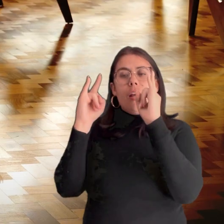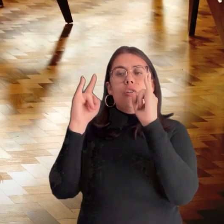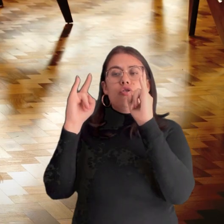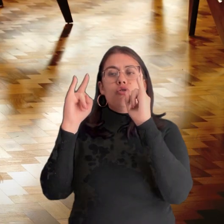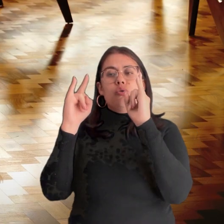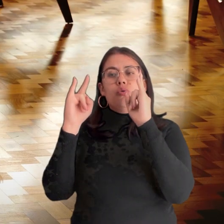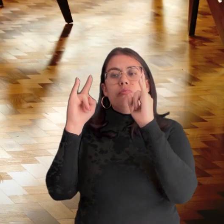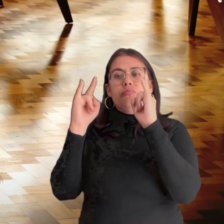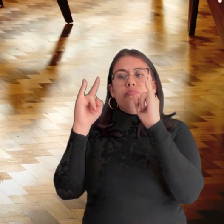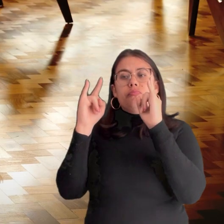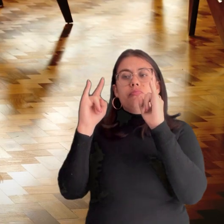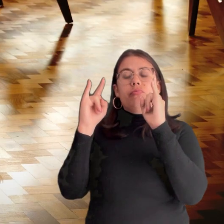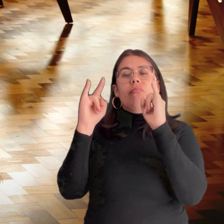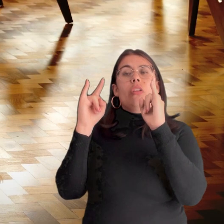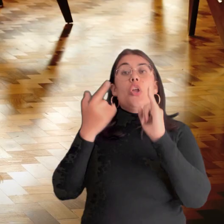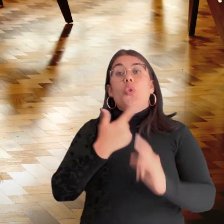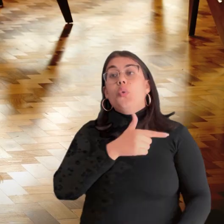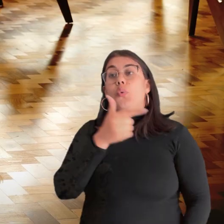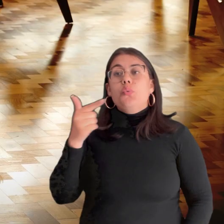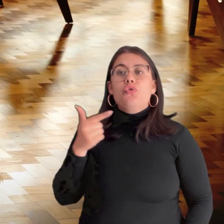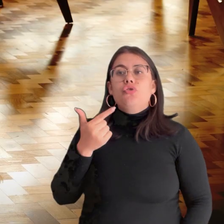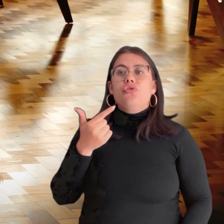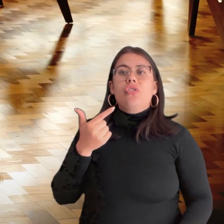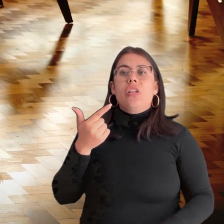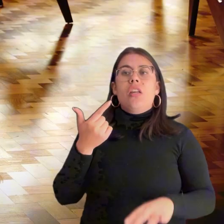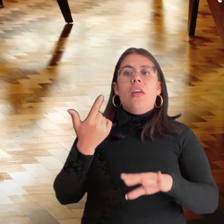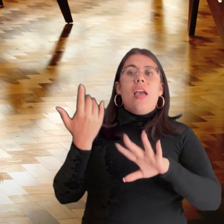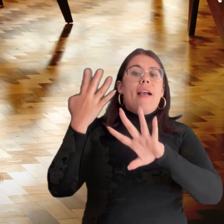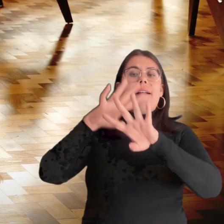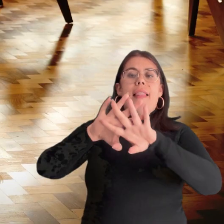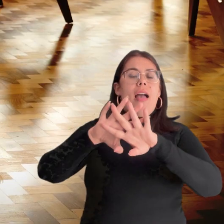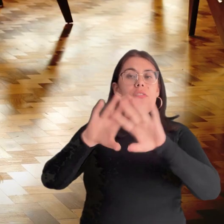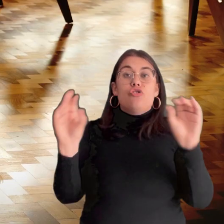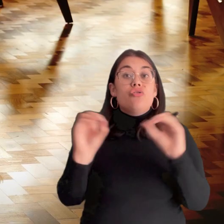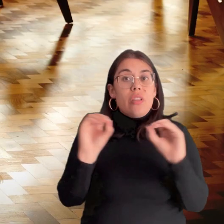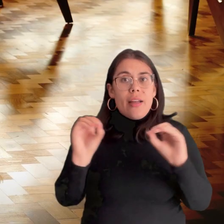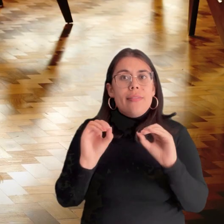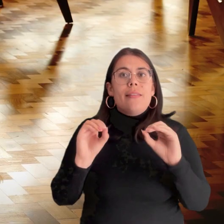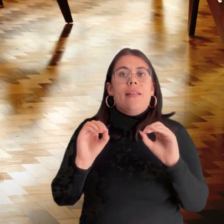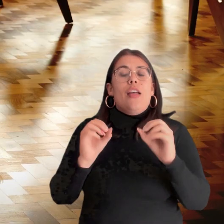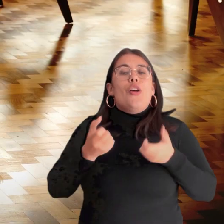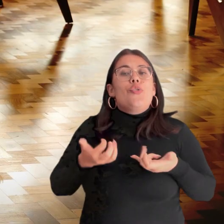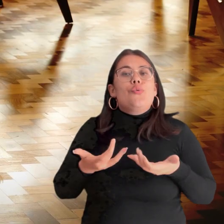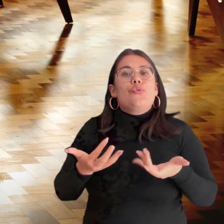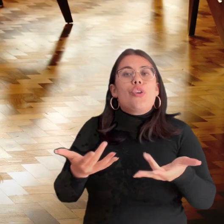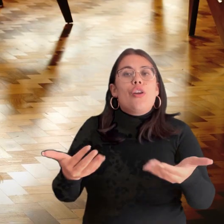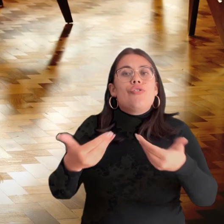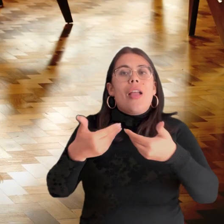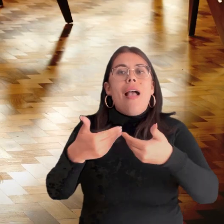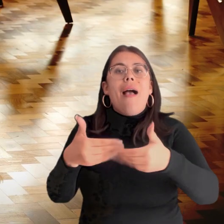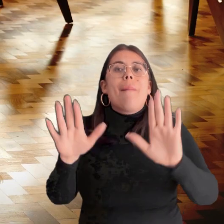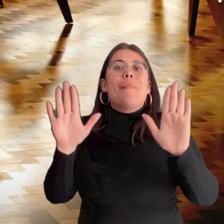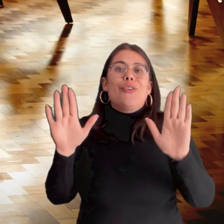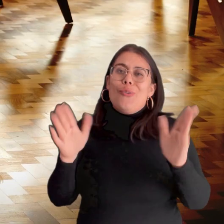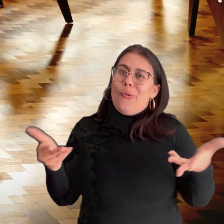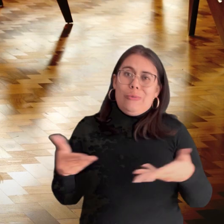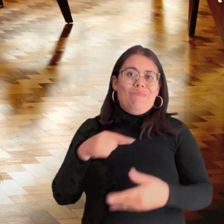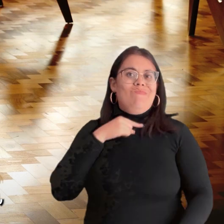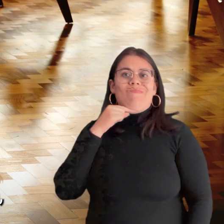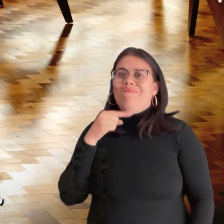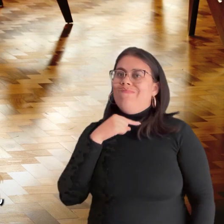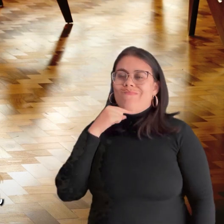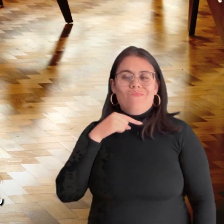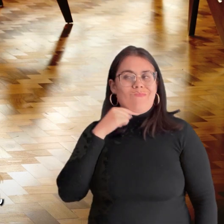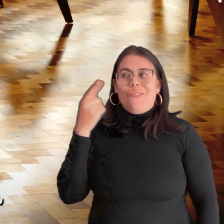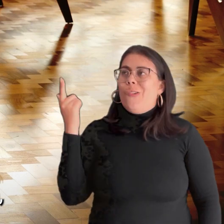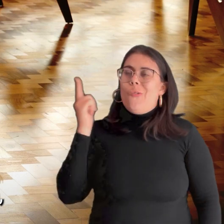um jardim aberto para a rua, né? Logicamente, isso hoje em dia não é desejável pelos moradores,